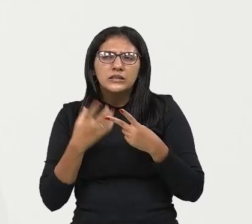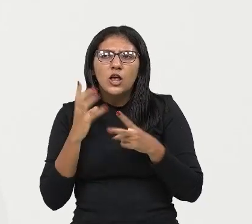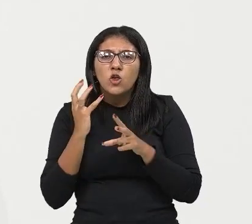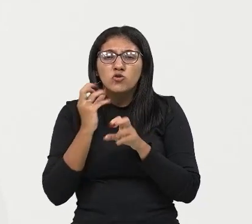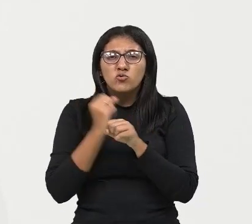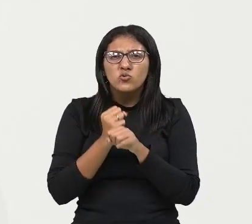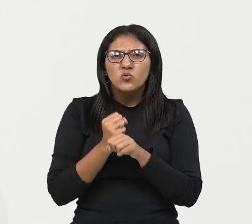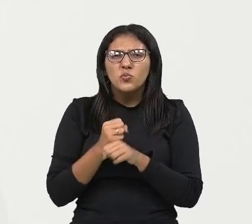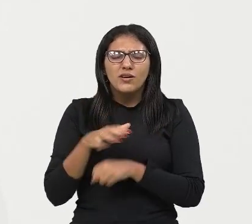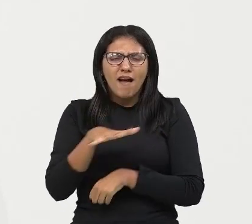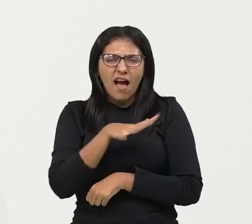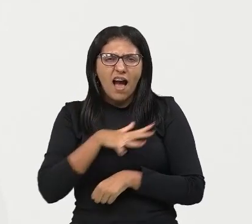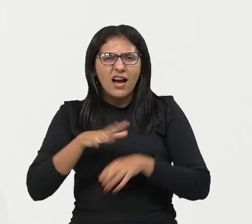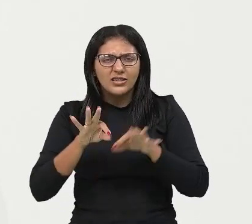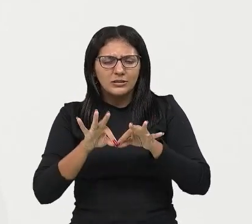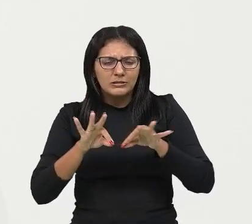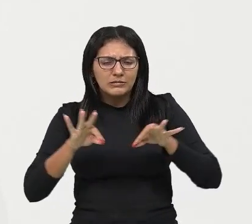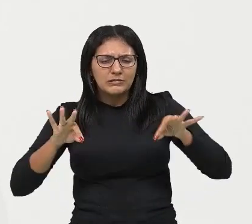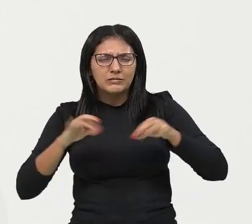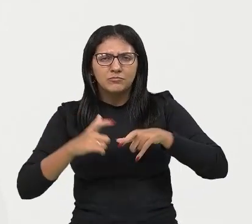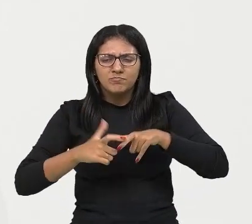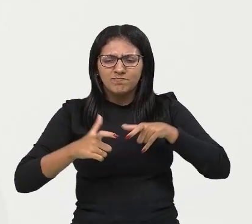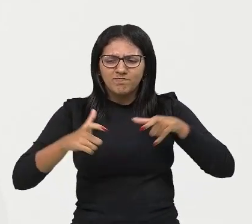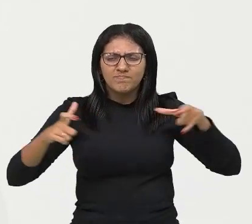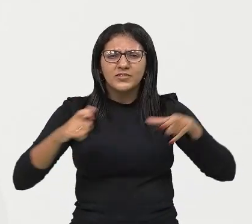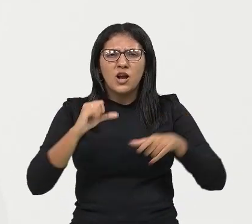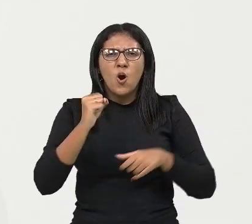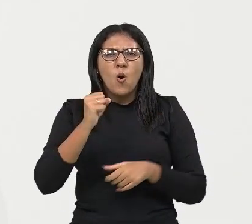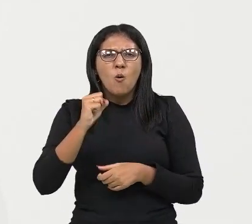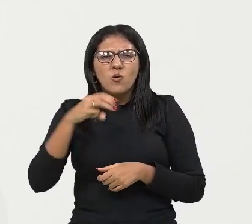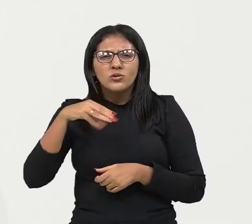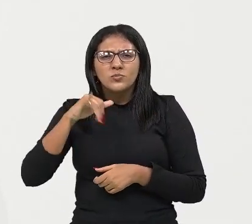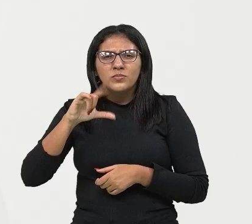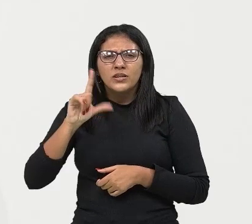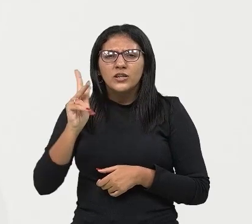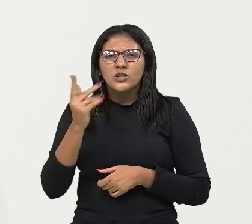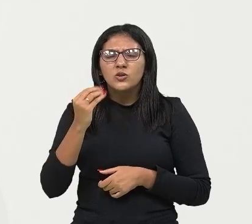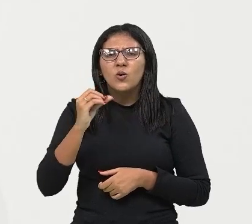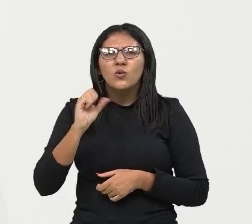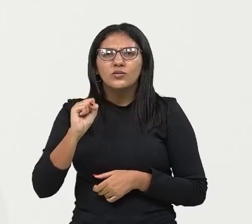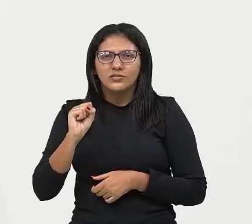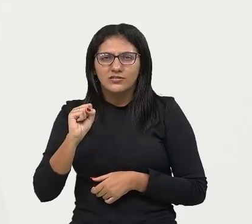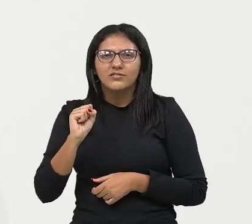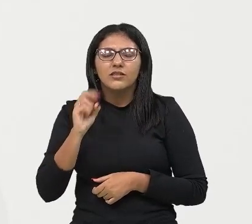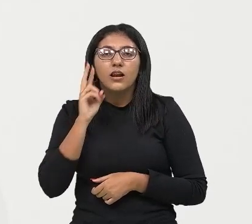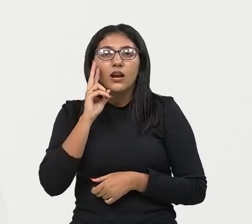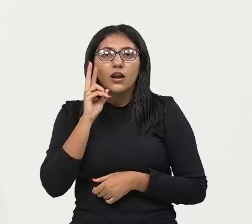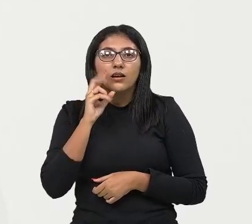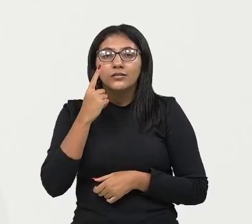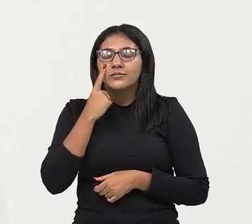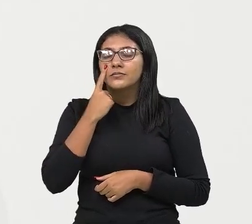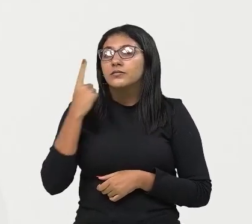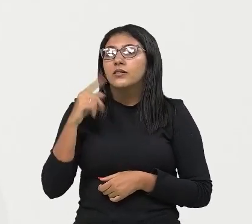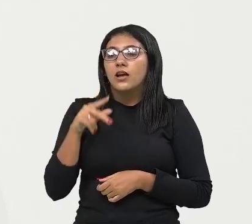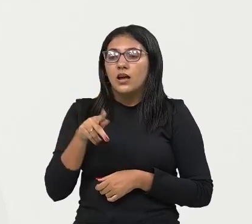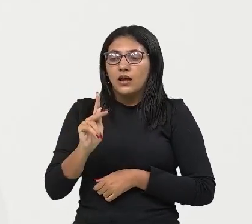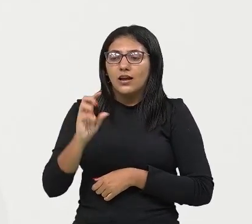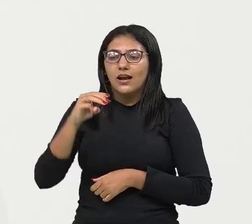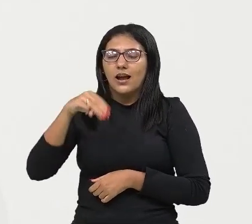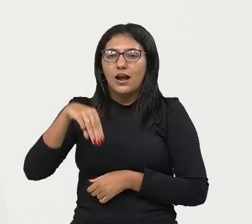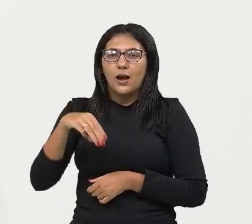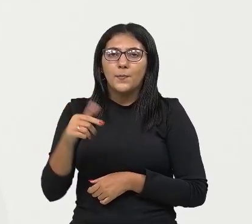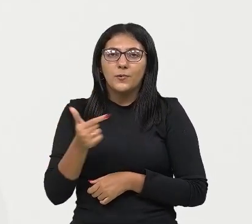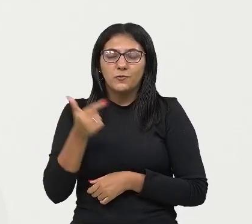está em torno de 8 milhões de quilômetros quadrados, esse cálculo ele é dado para a gente através de